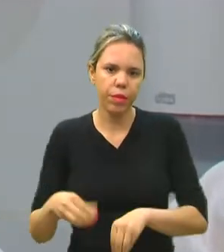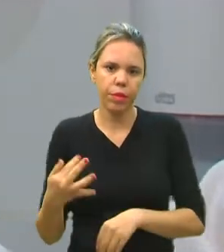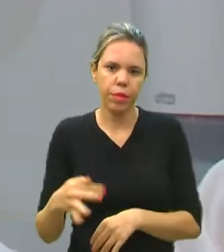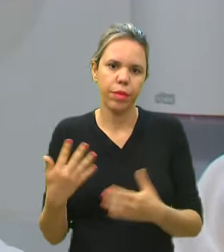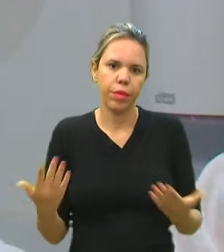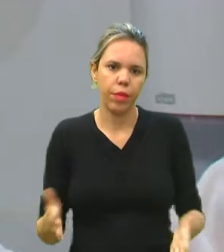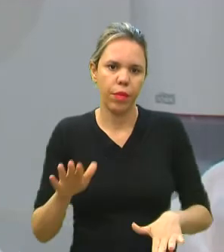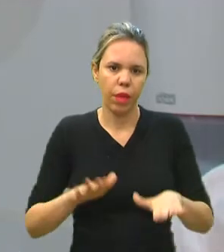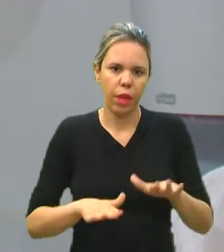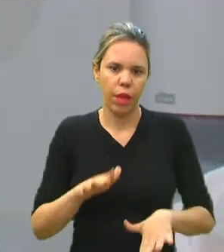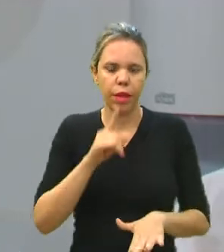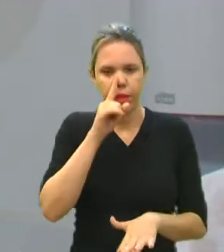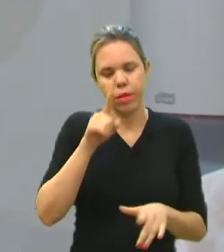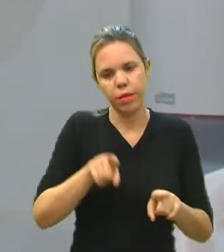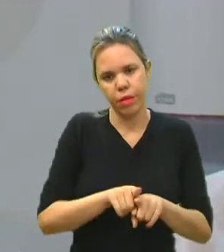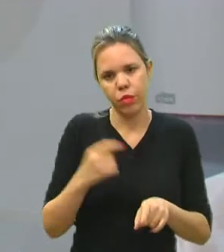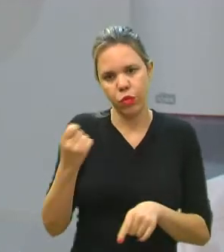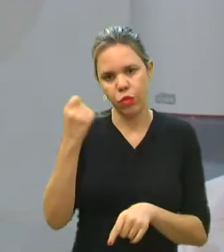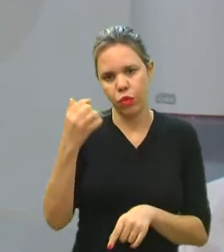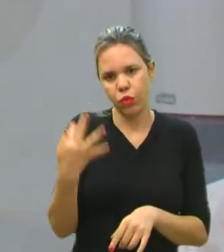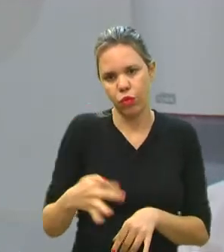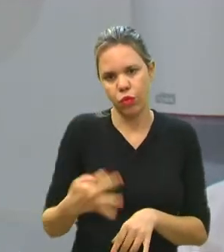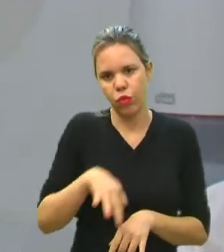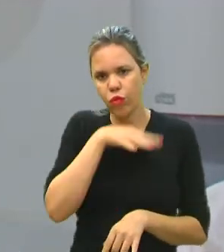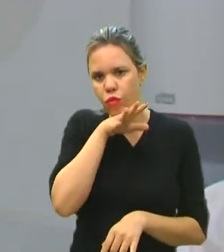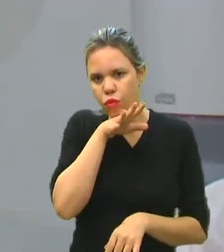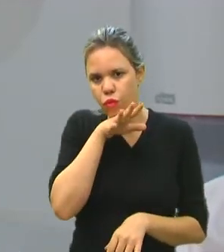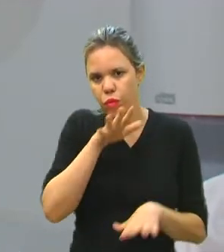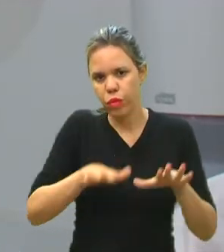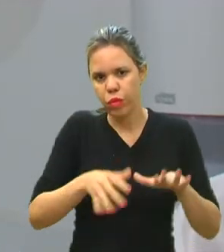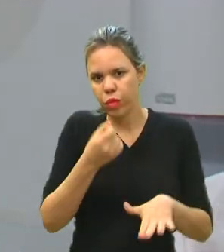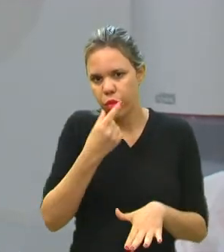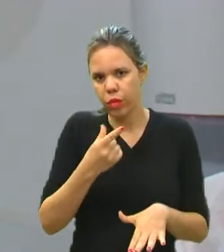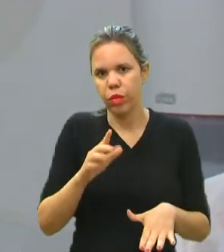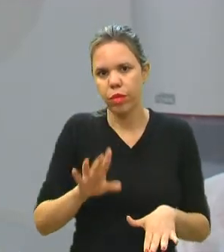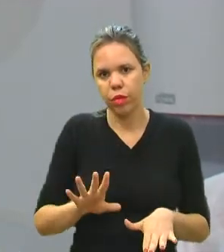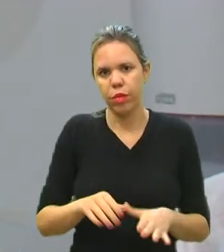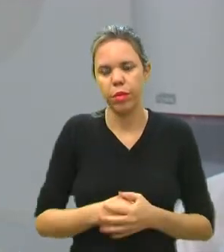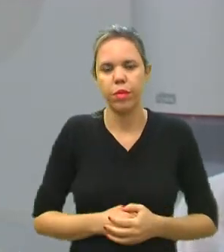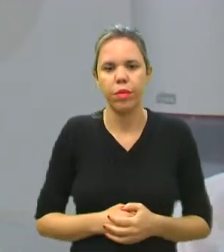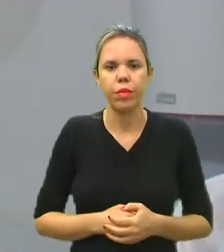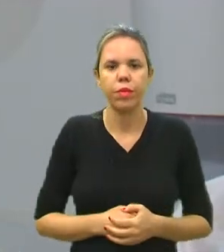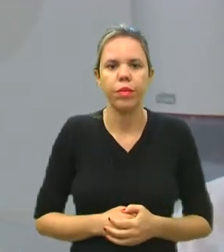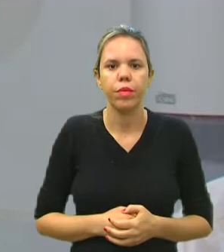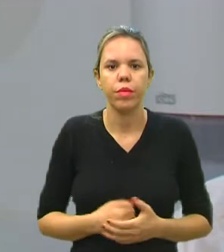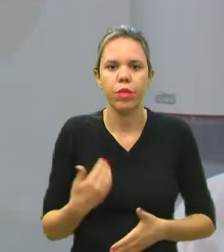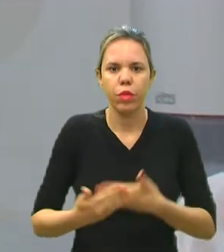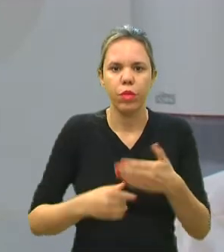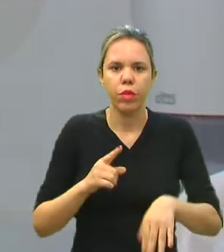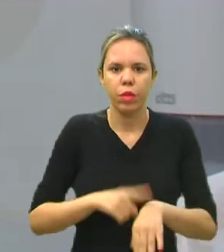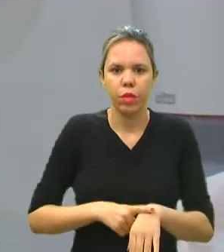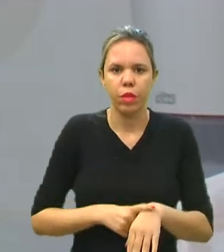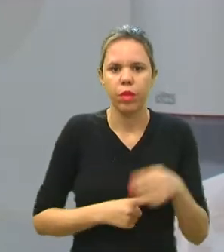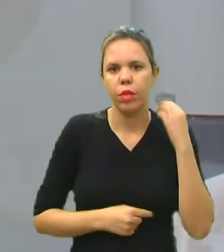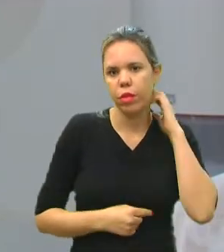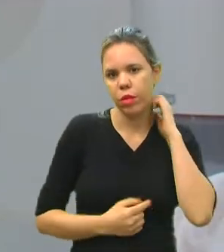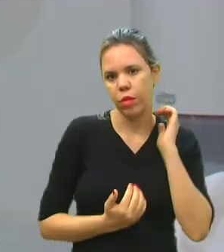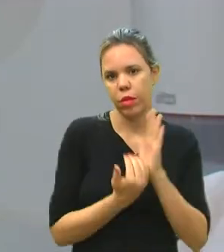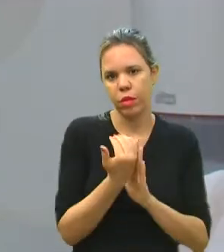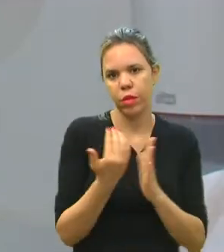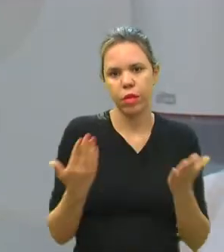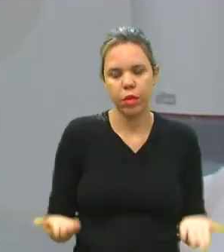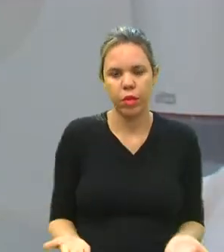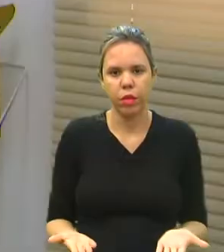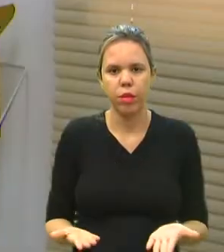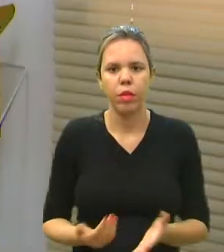cada uma atacando uma via da dor. Isso depende muito do grau de dor desse animal. Às vezes só uma medicação basta. E com o passar do tempo a gente